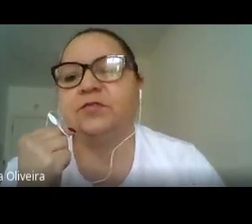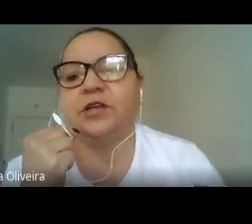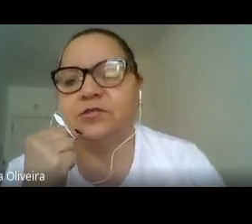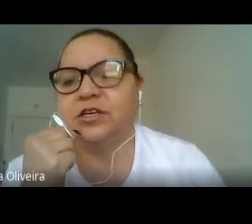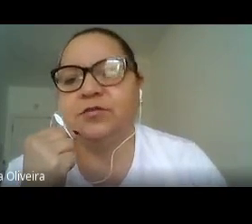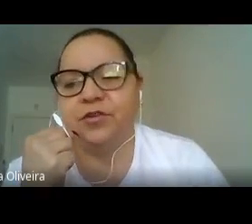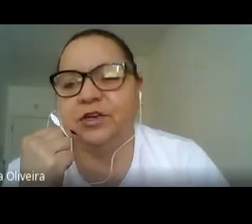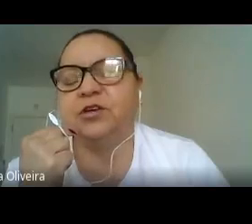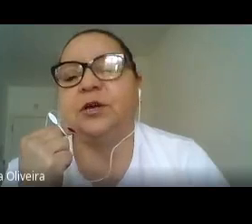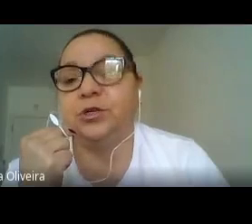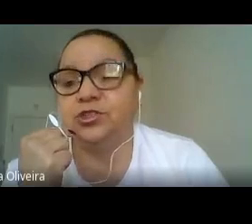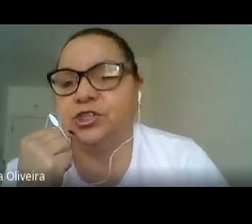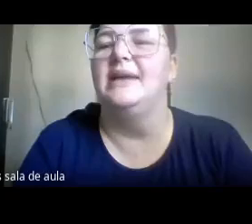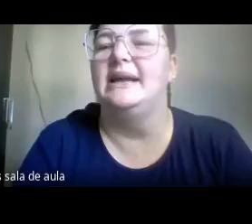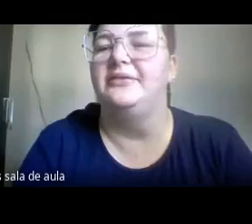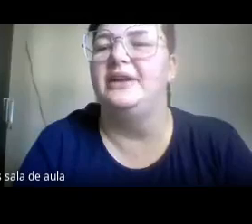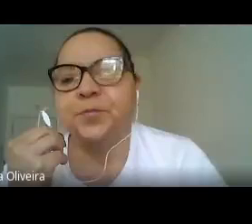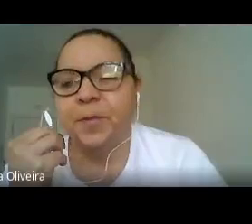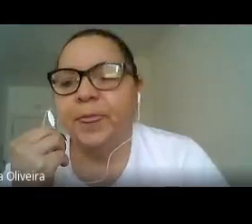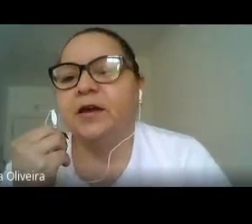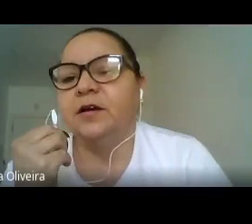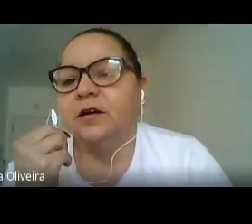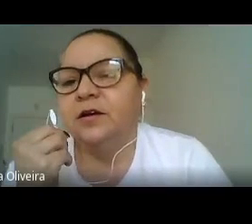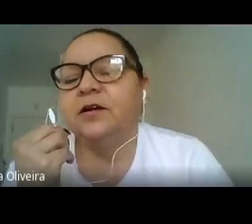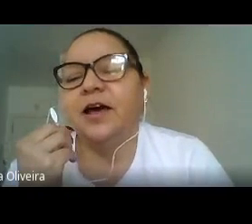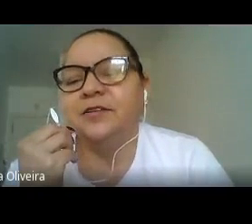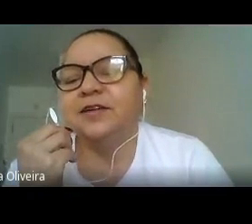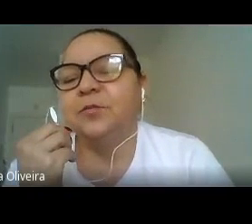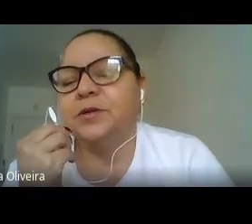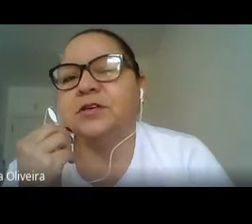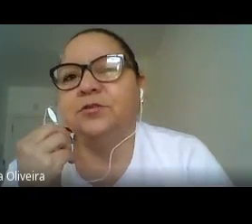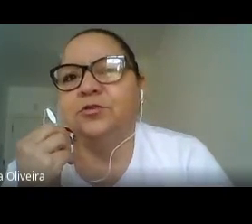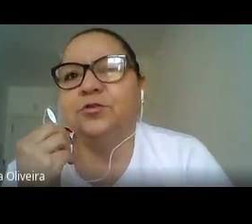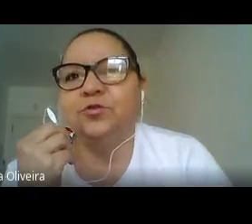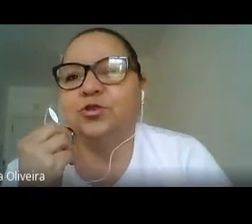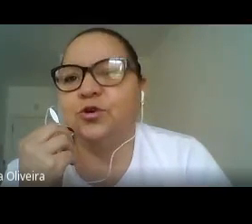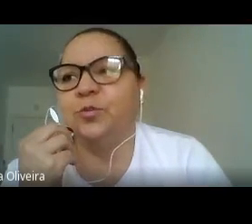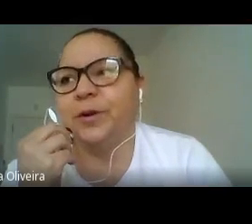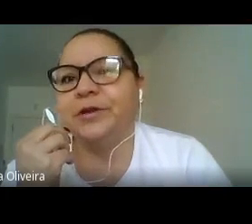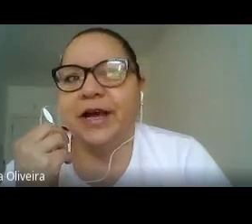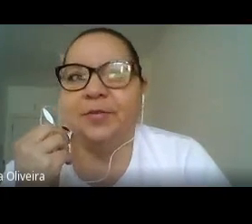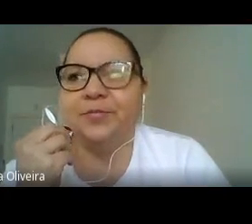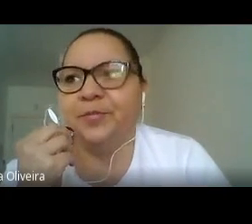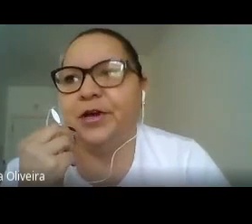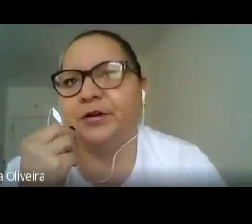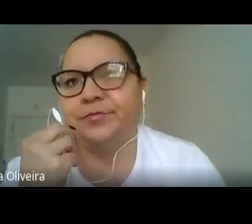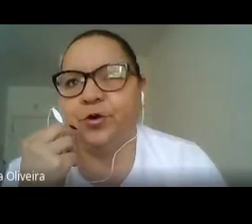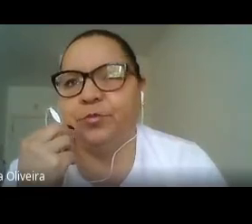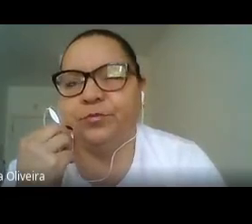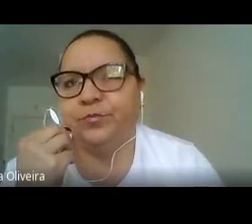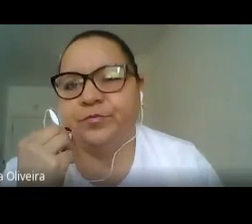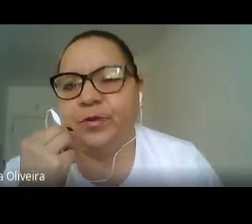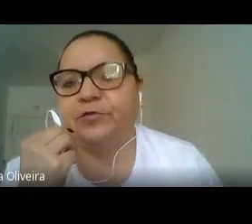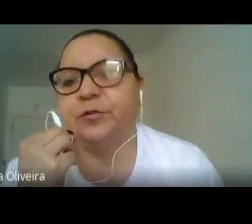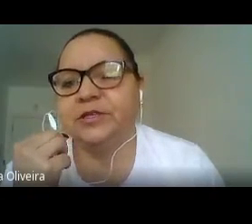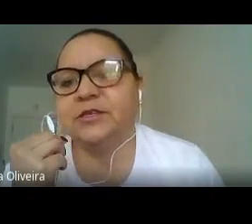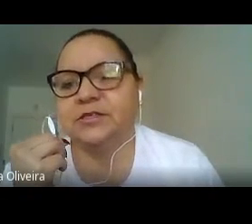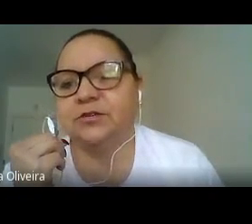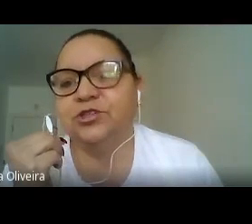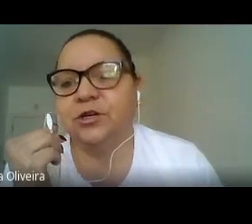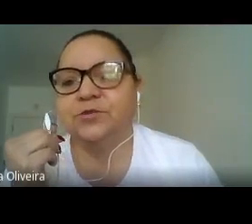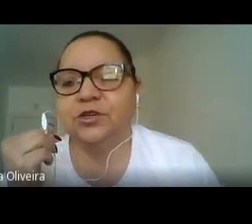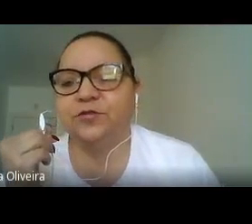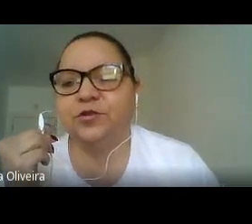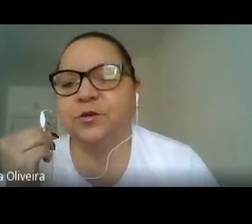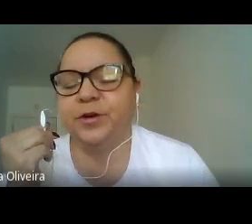escrevendo, falando lá na frente, né? Aí tava pensando num jogo para mandar como para